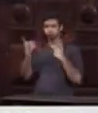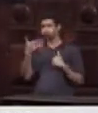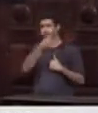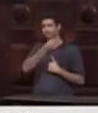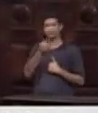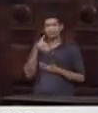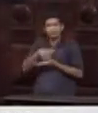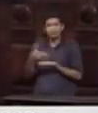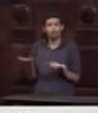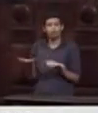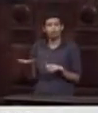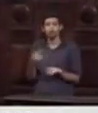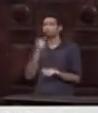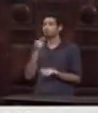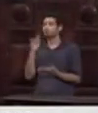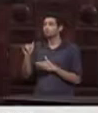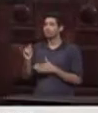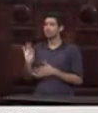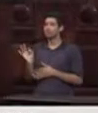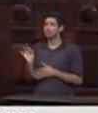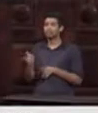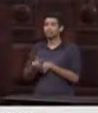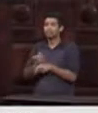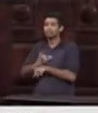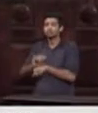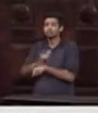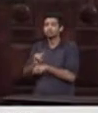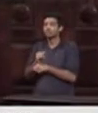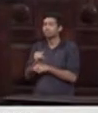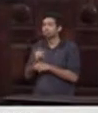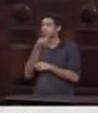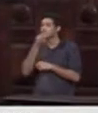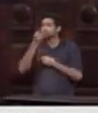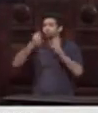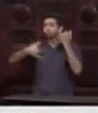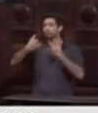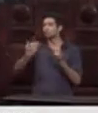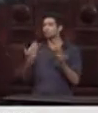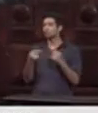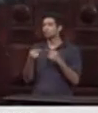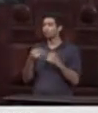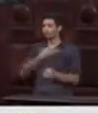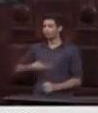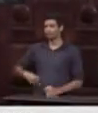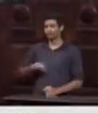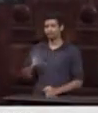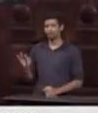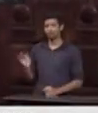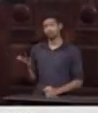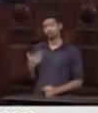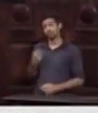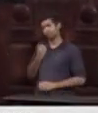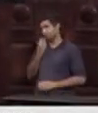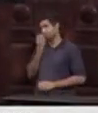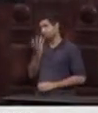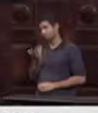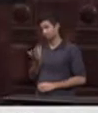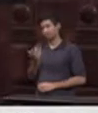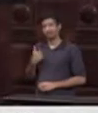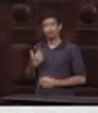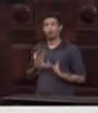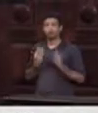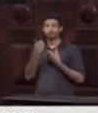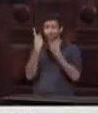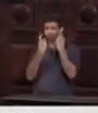mais, queremos saber qual é essa estratégia de articulação com o governo federal. Eu confesso, senhor presidente, que eu estou muito